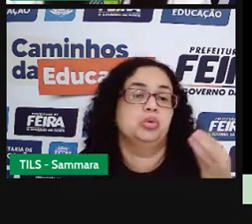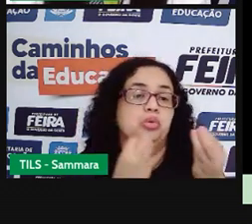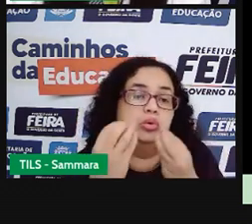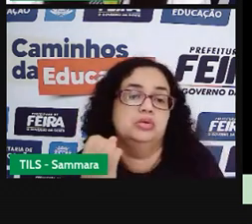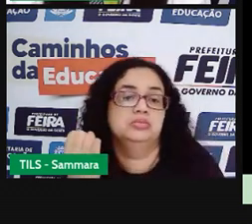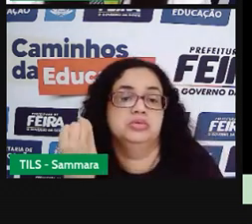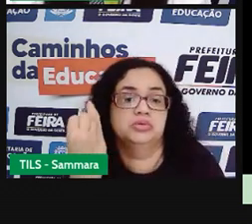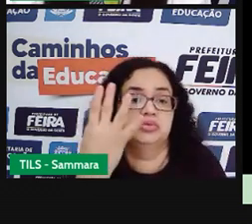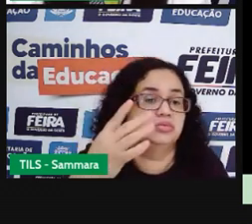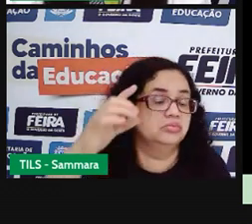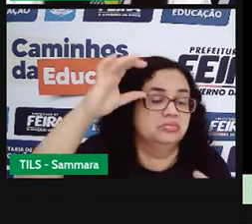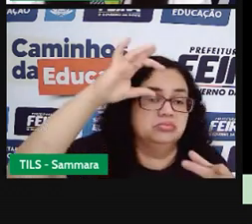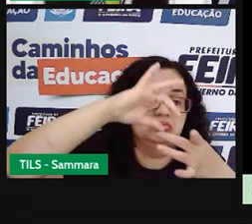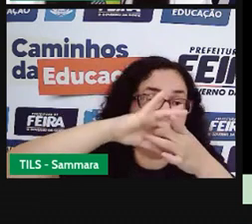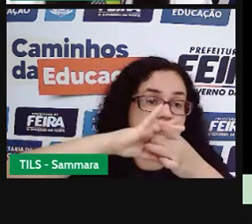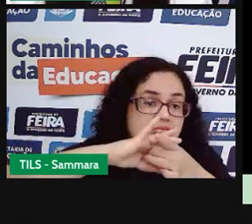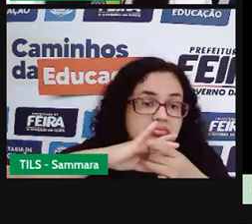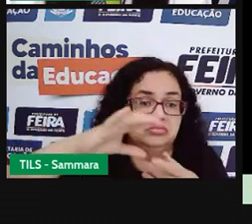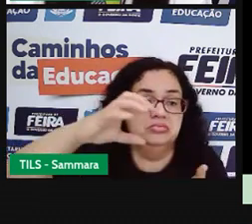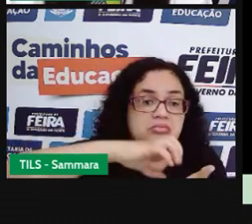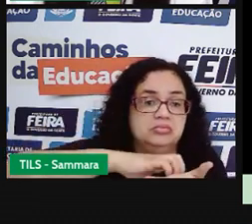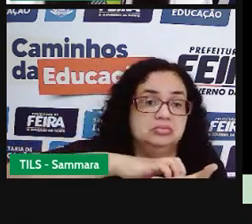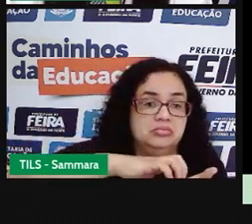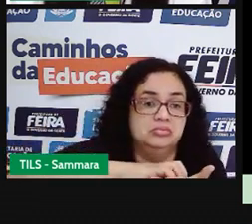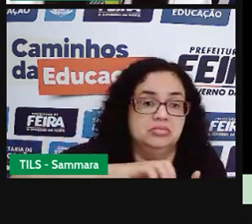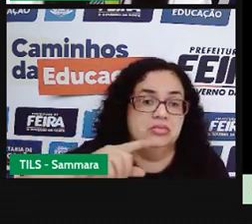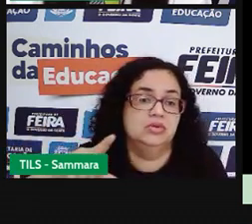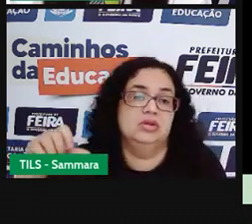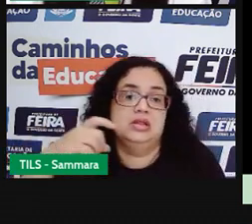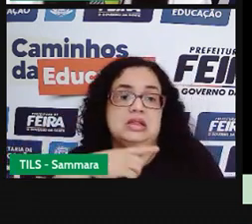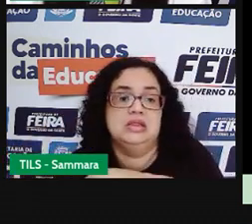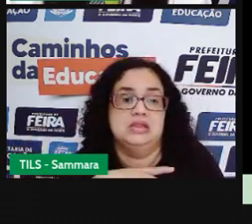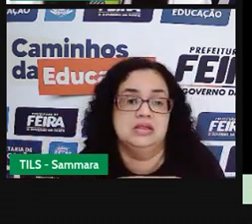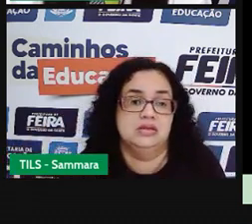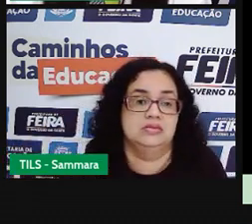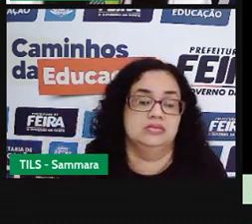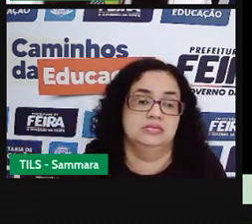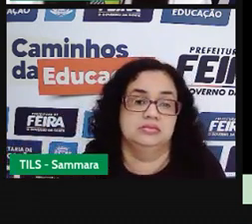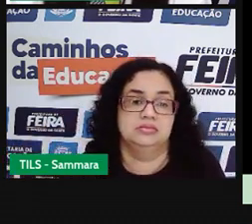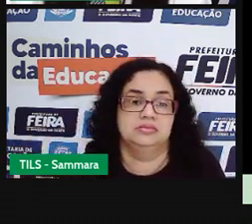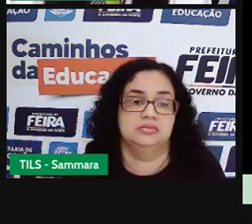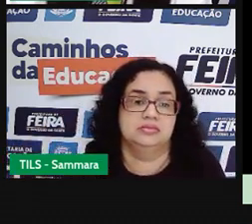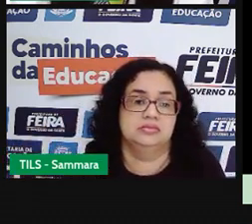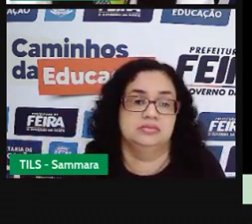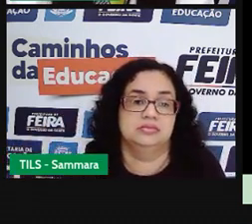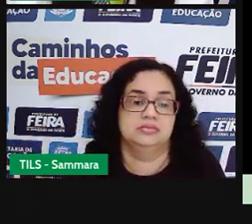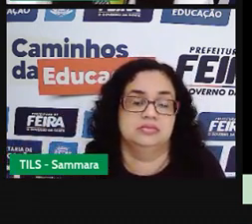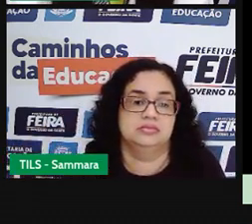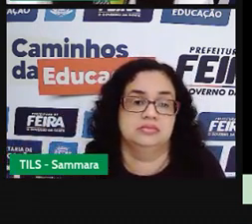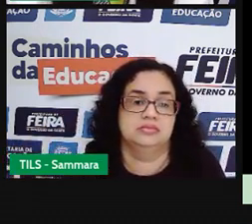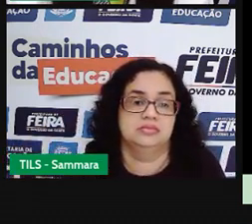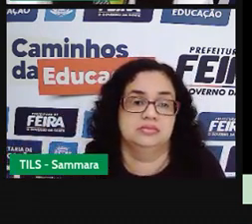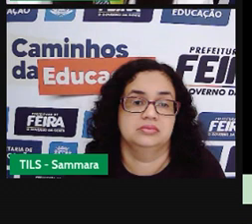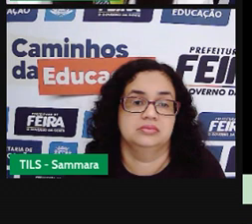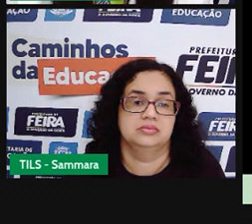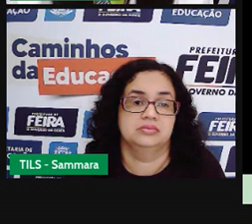aí né os cantinhos né o islâmicos e pelas não são poliedros